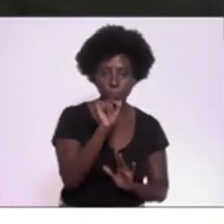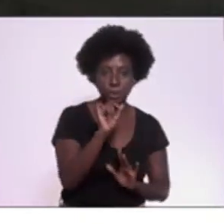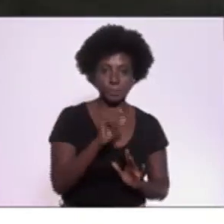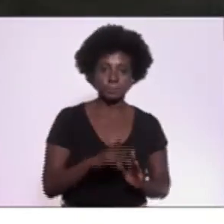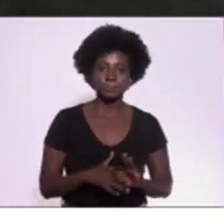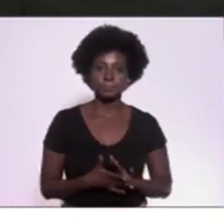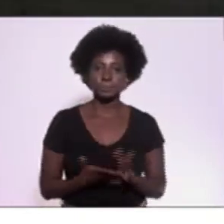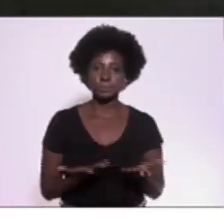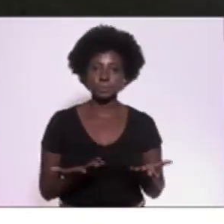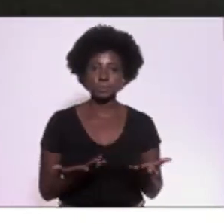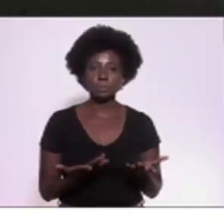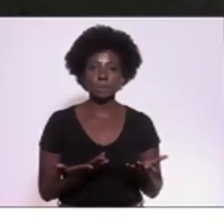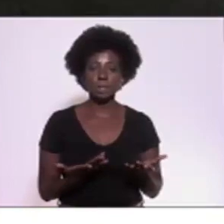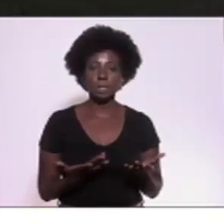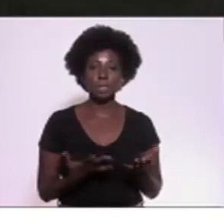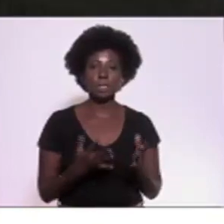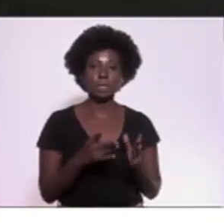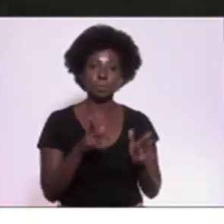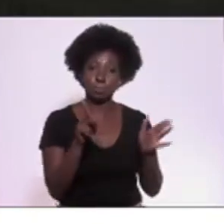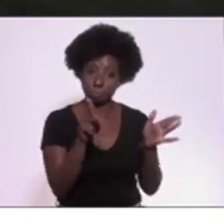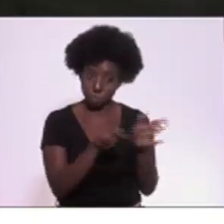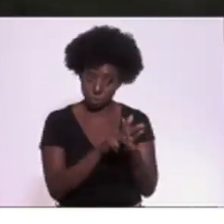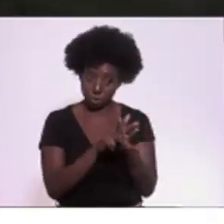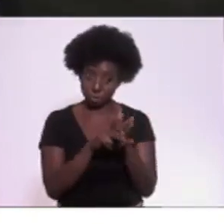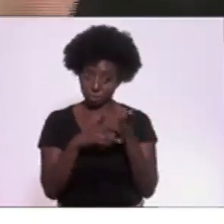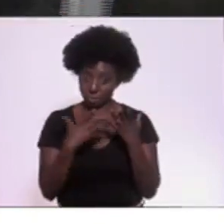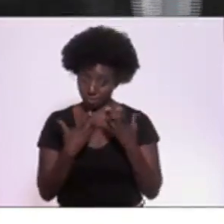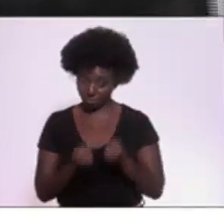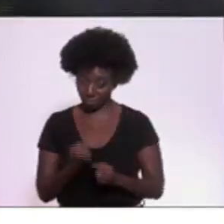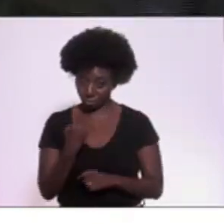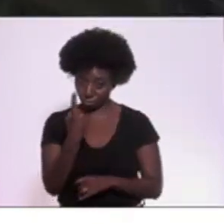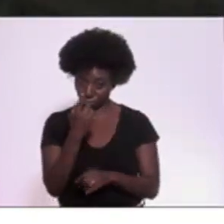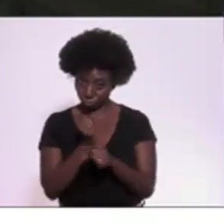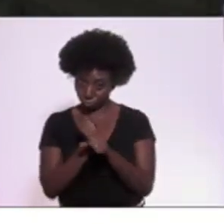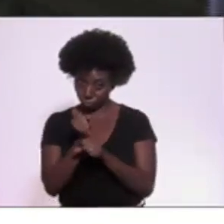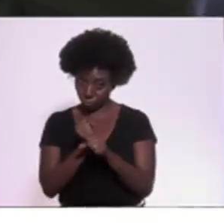jurídica, que um projeto aprovado em um ano